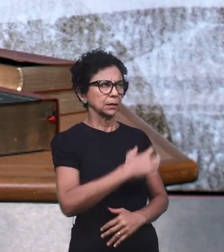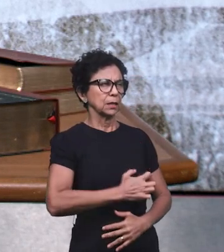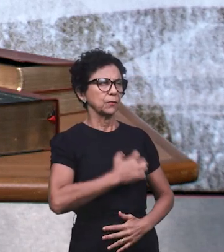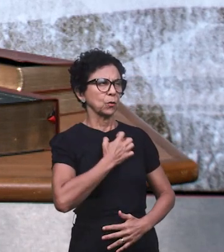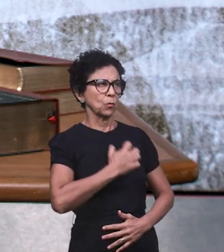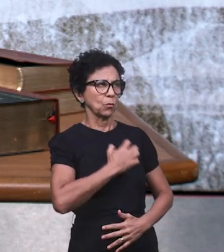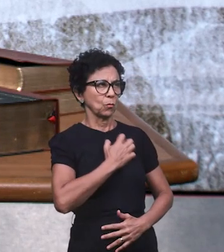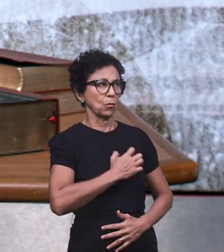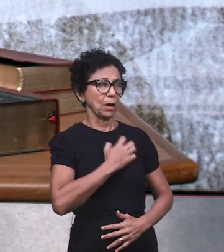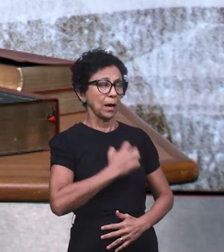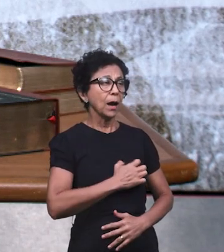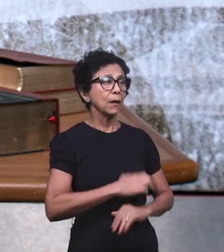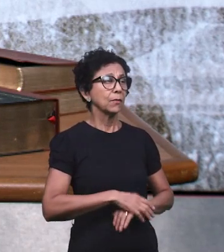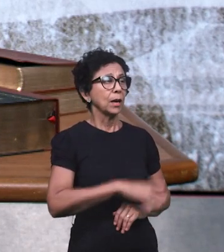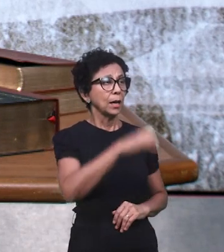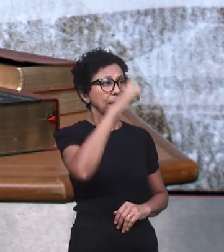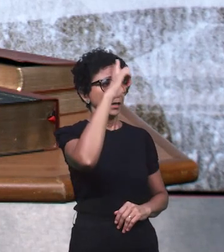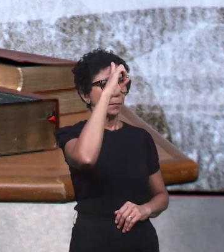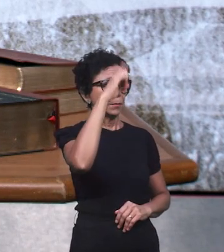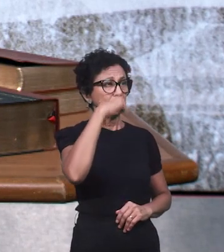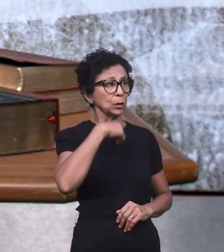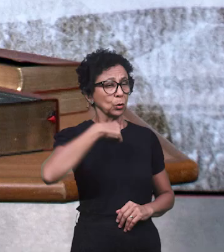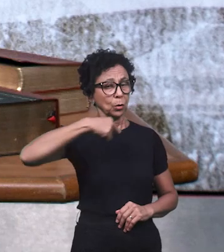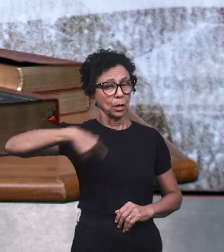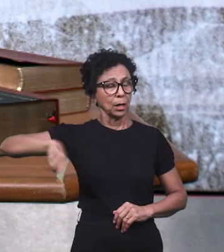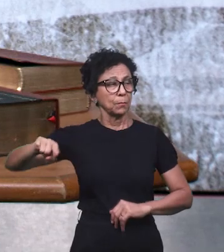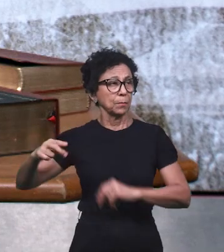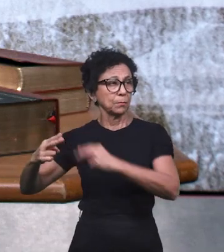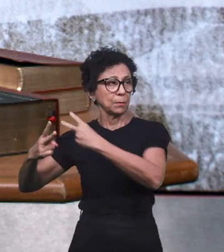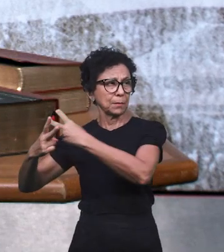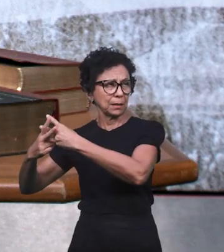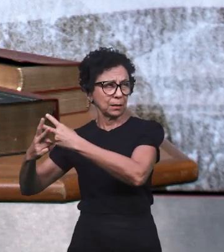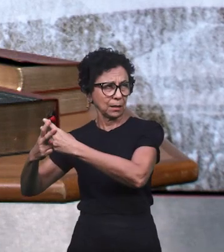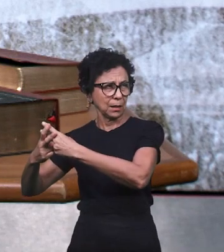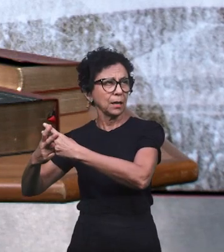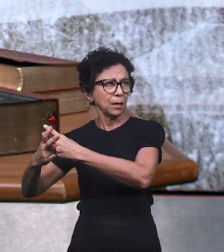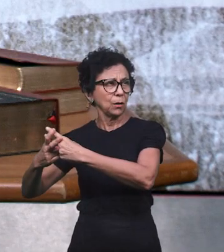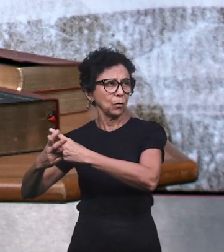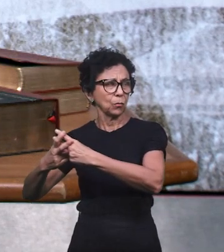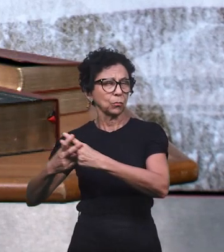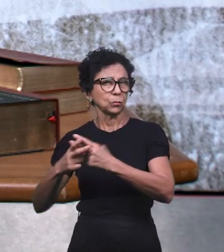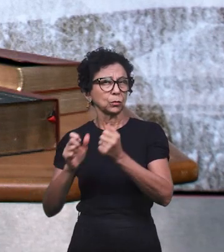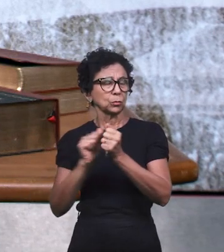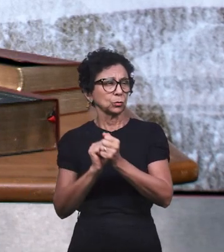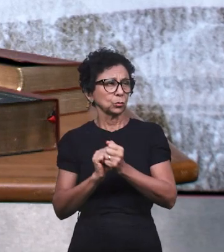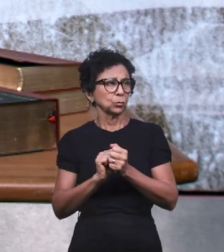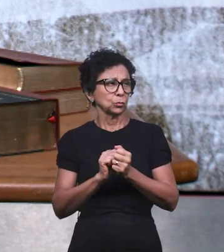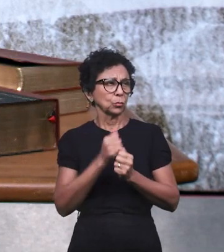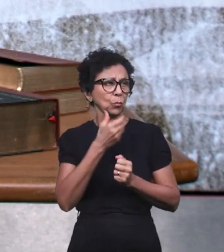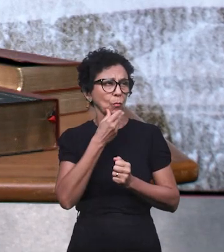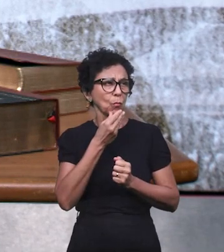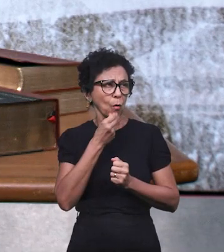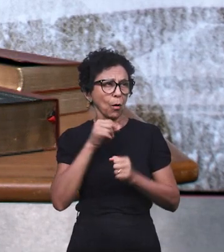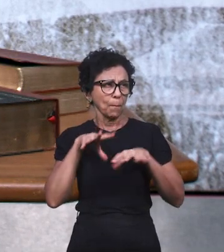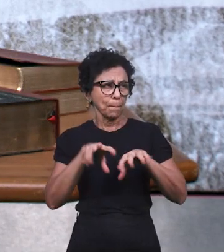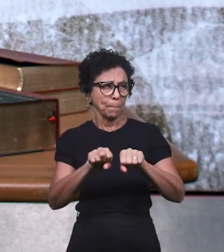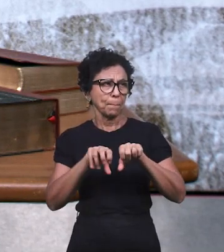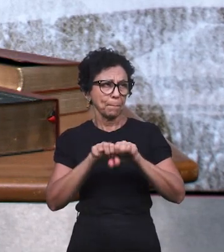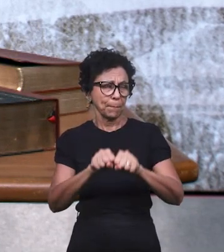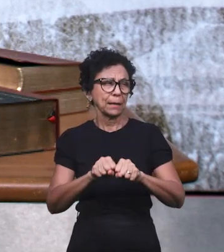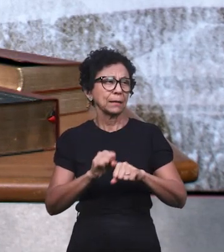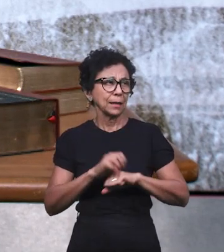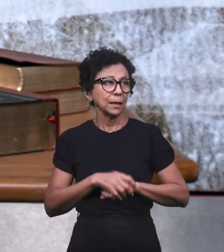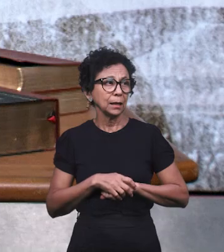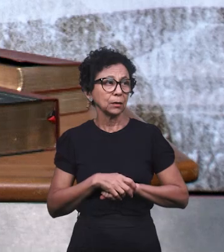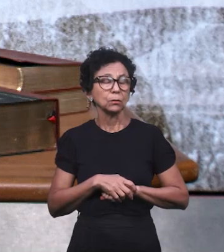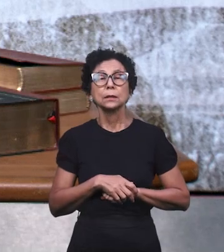na casa da guarda a mim e ao padeiro-mor, então sonhamos um sonho na mesma noite, eu e